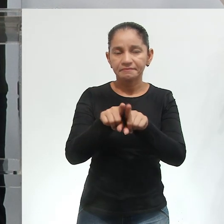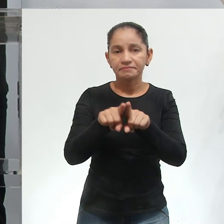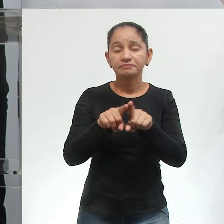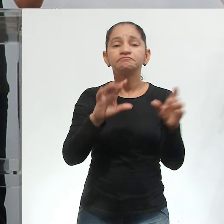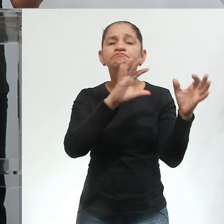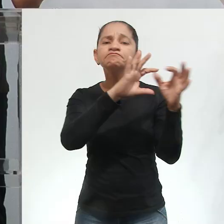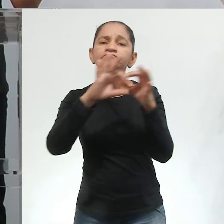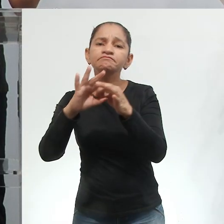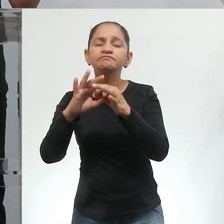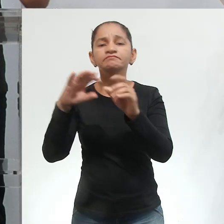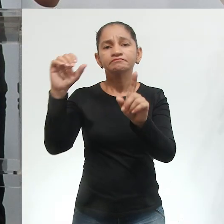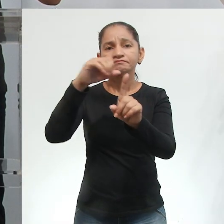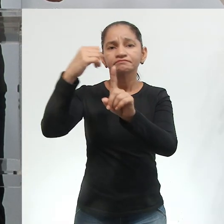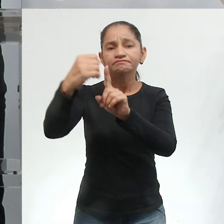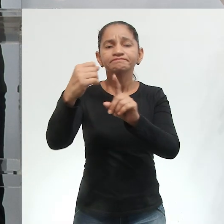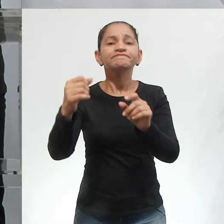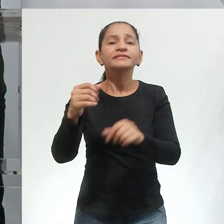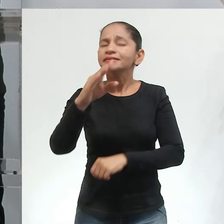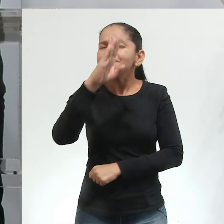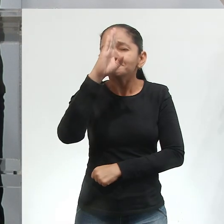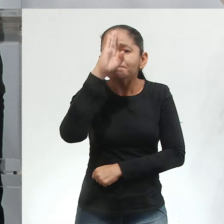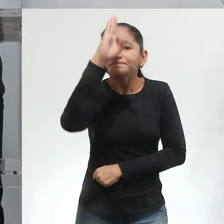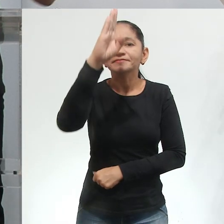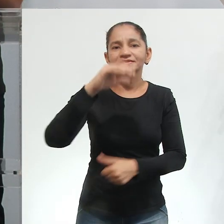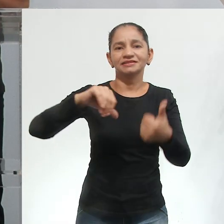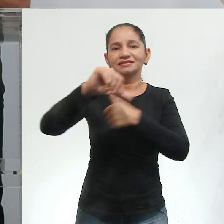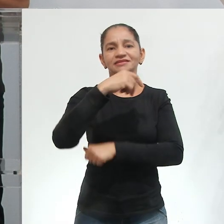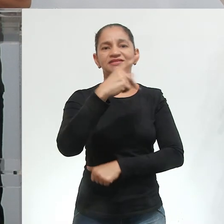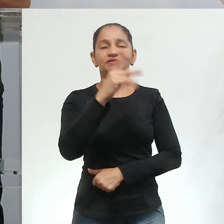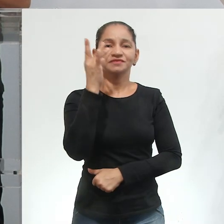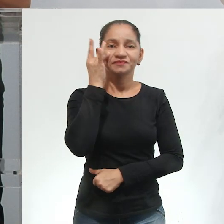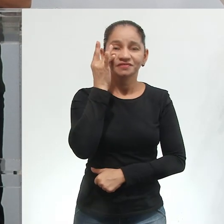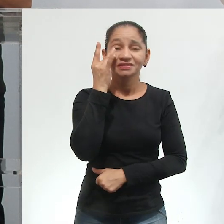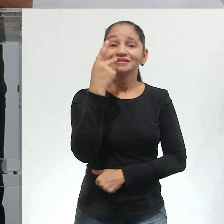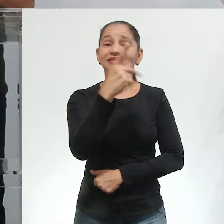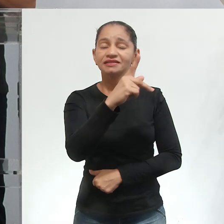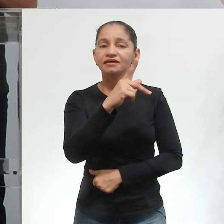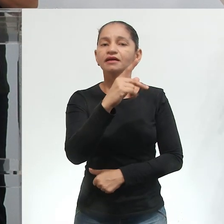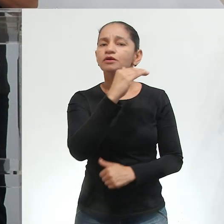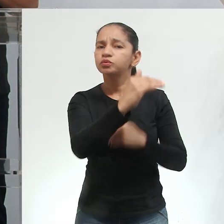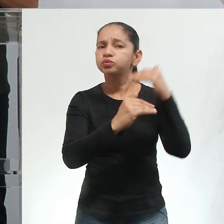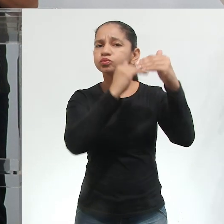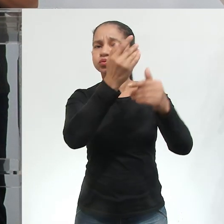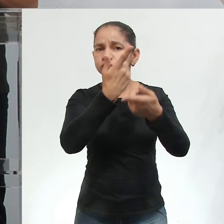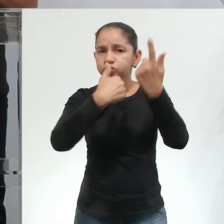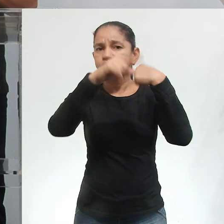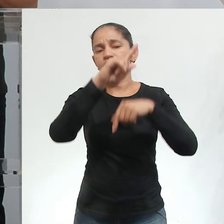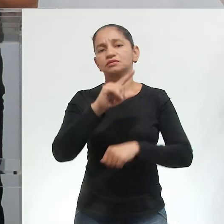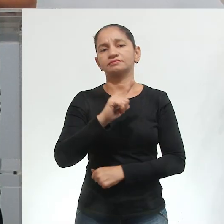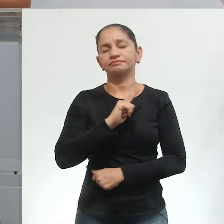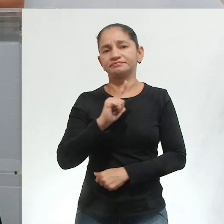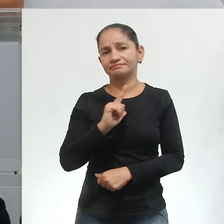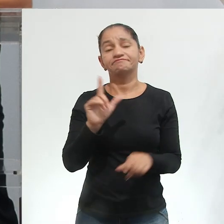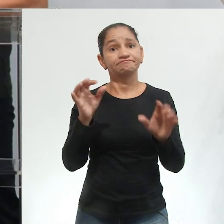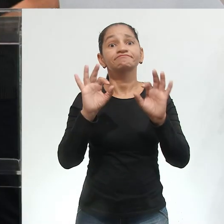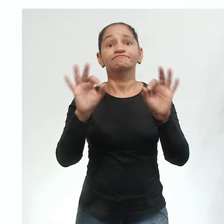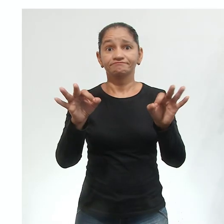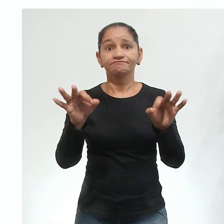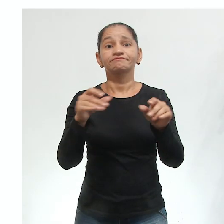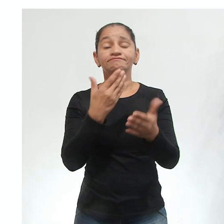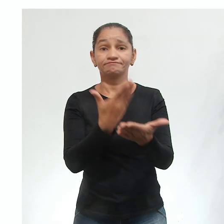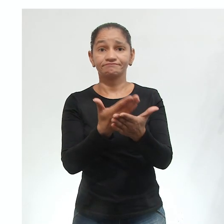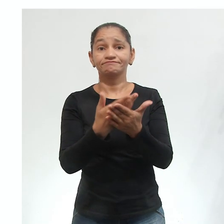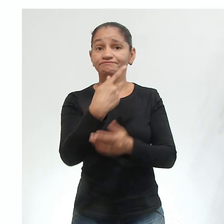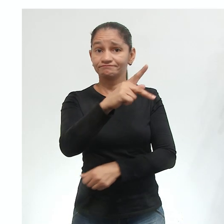o contexto social e essa transformação vai mudar a realidade de vida do nosso estudante, né?